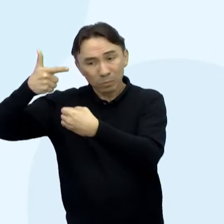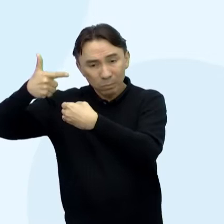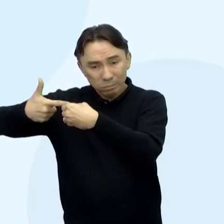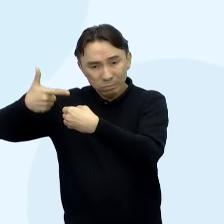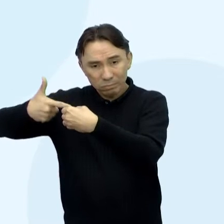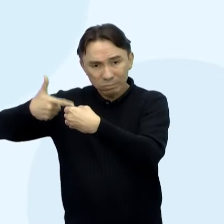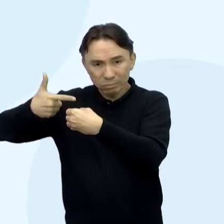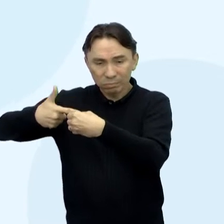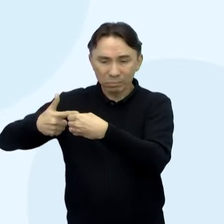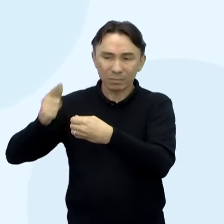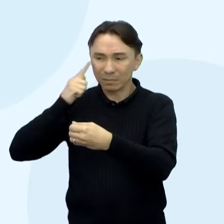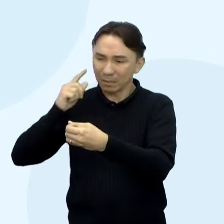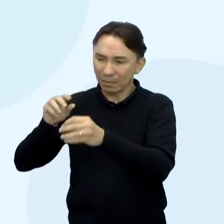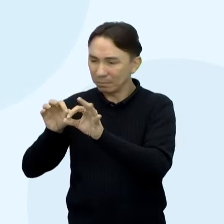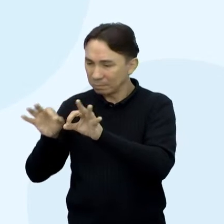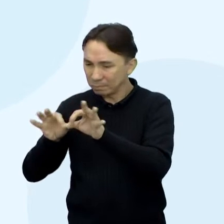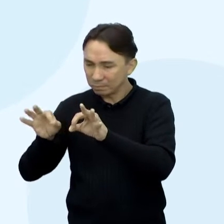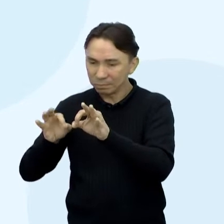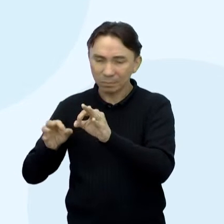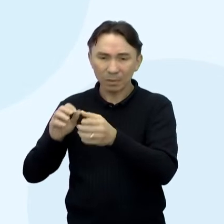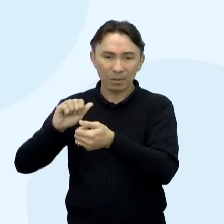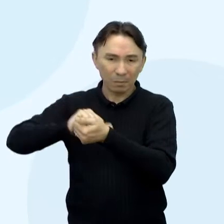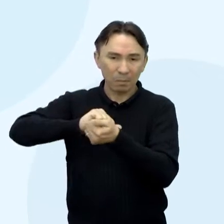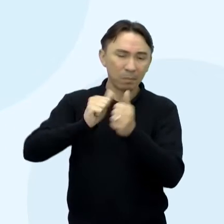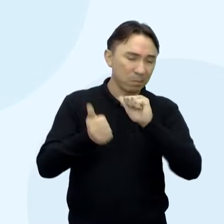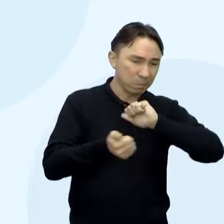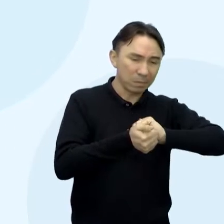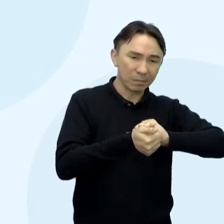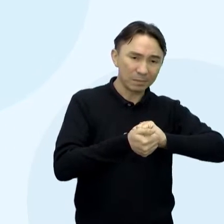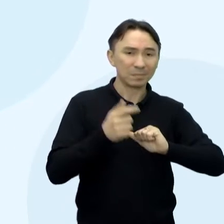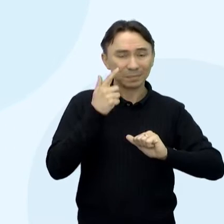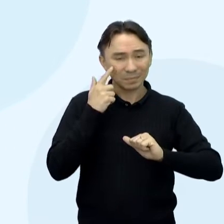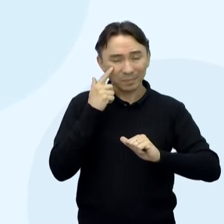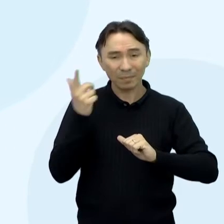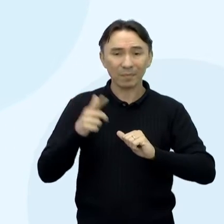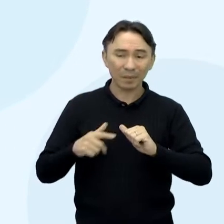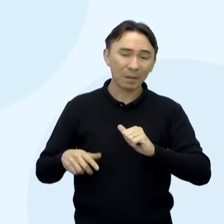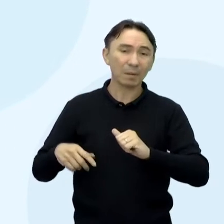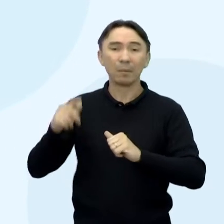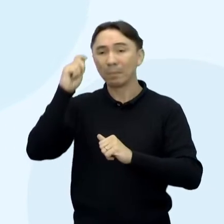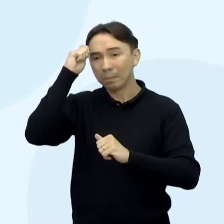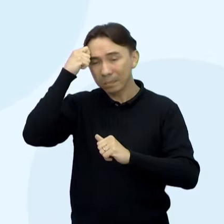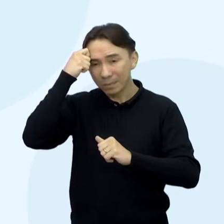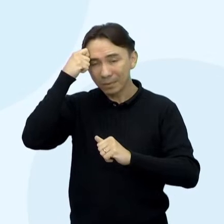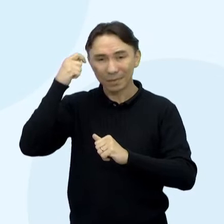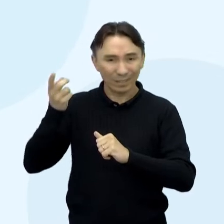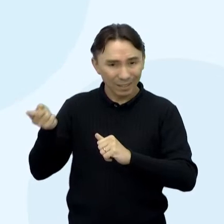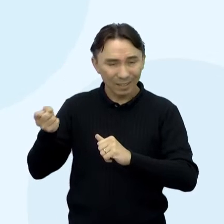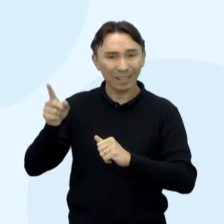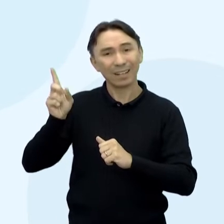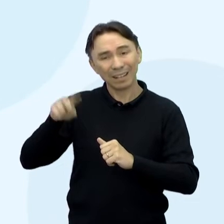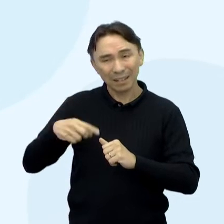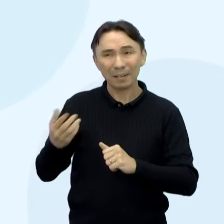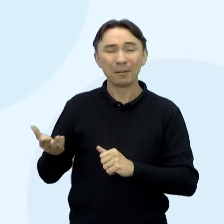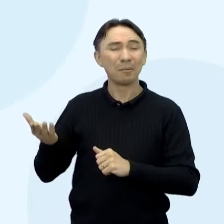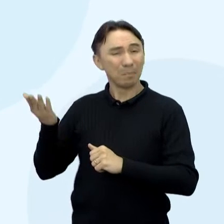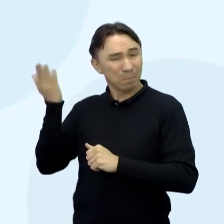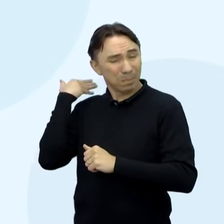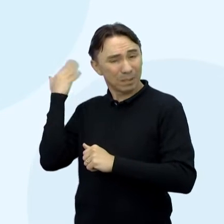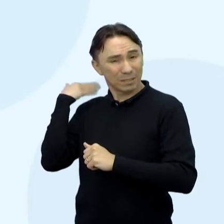que é um resquício, né, um restante de matéria orgânica de seres vivos que viveram